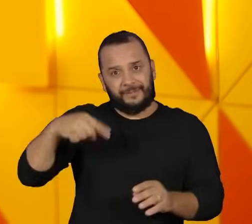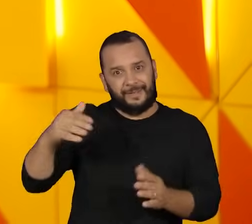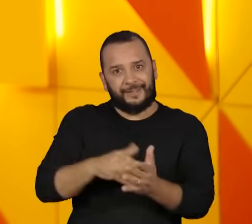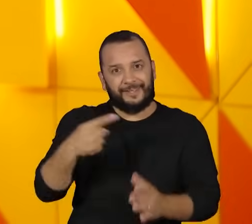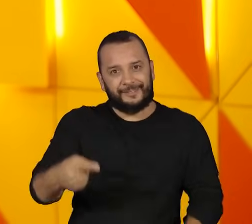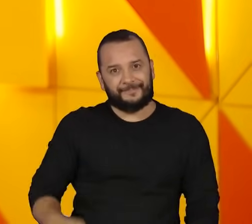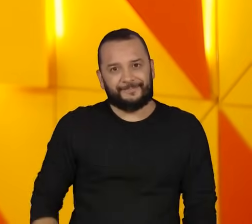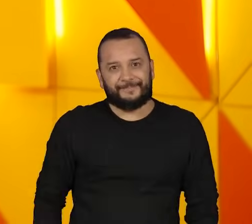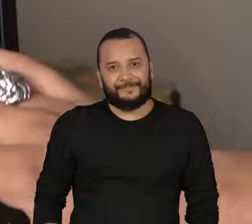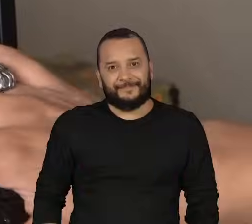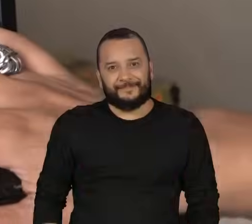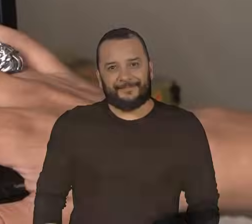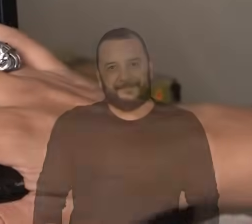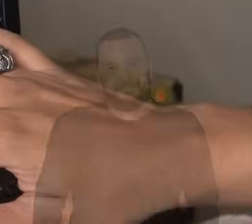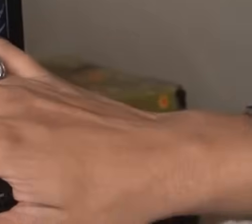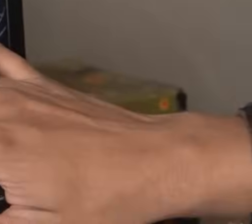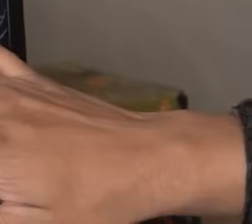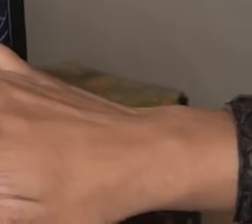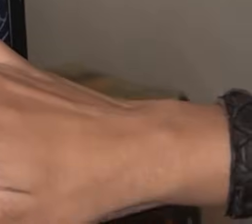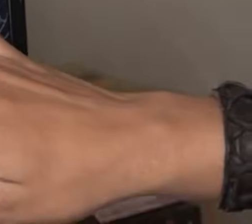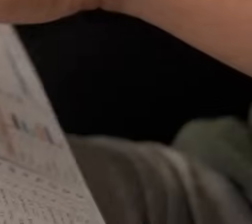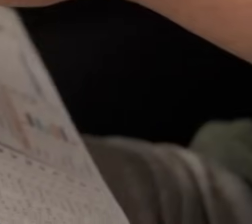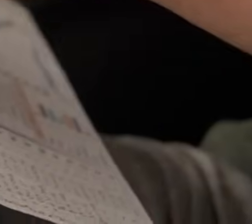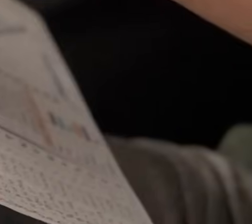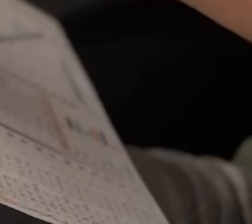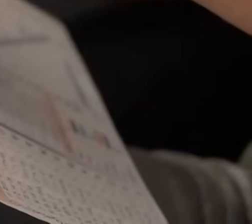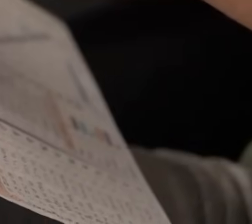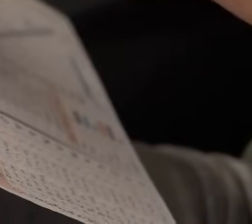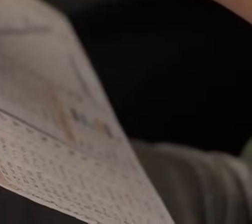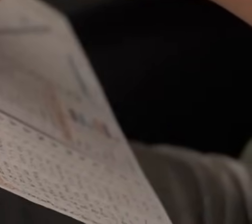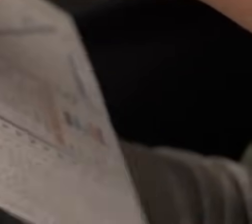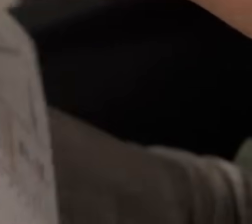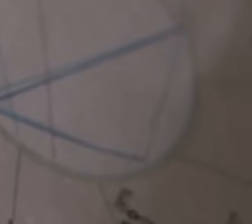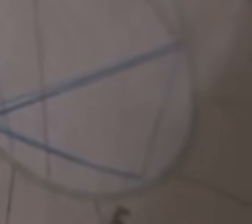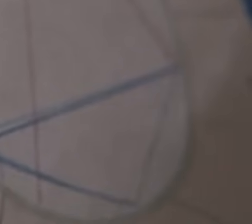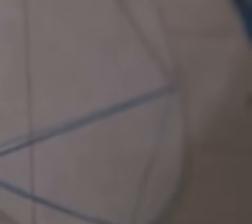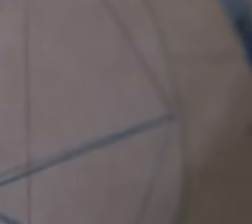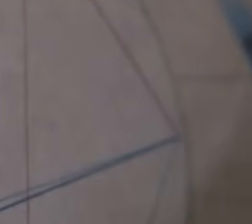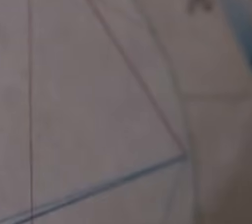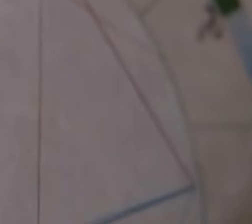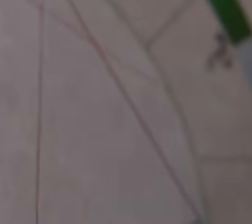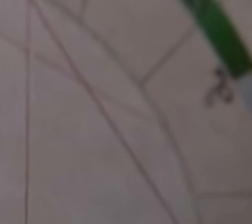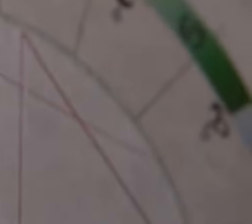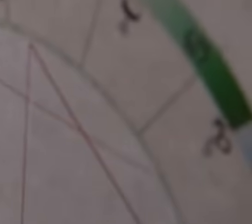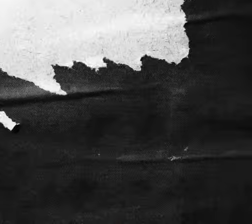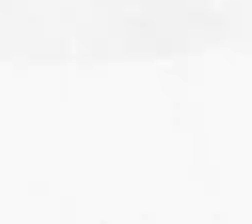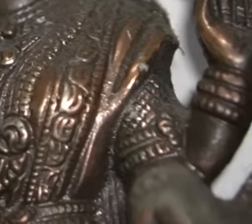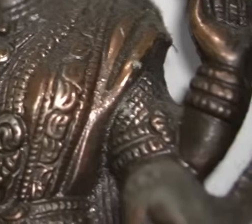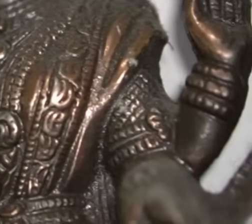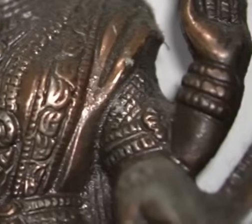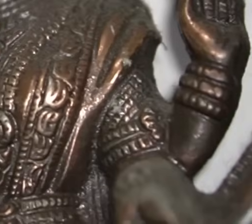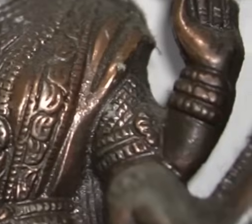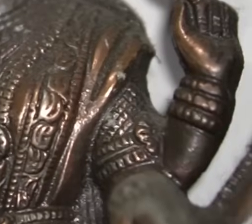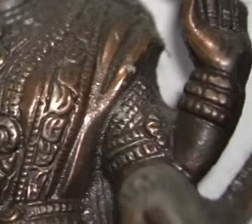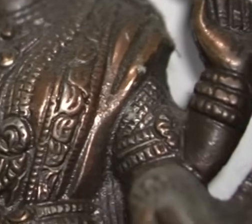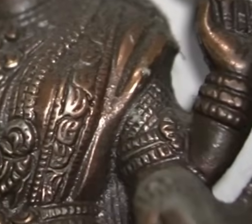Até lá! Não adianta nem me abandonar,